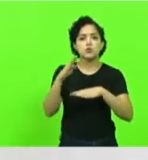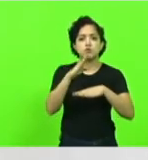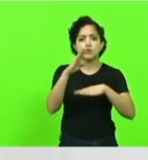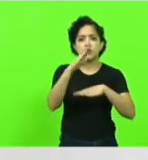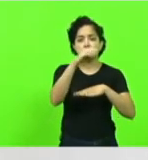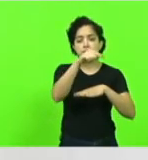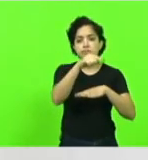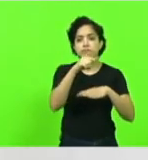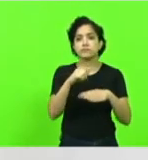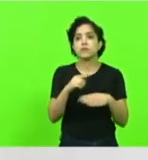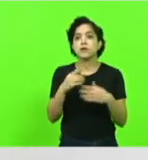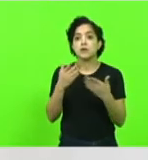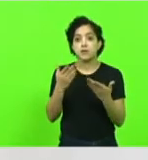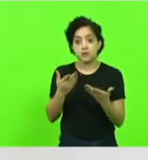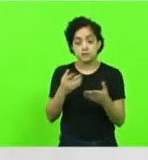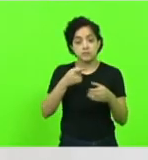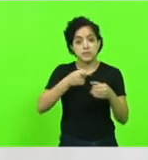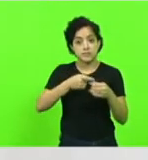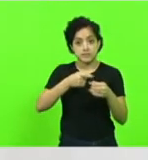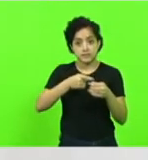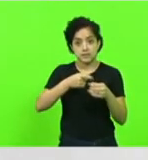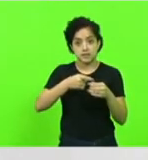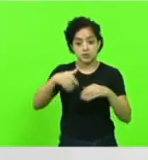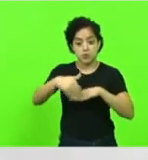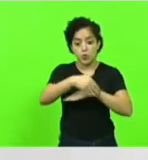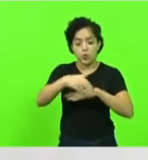Serra. Essa é a rodovia